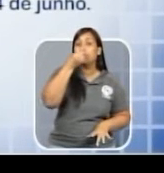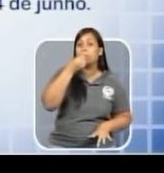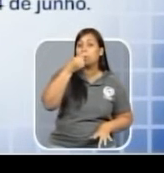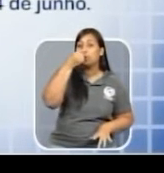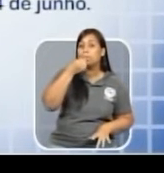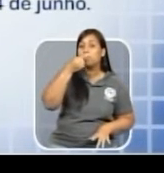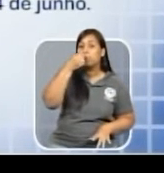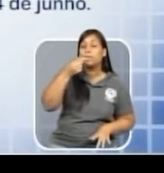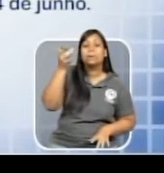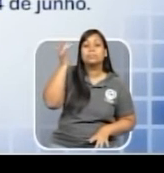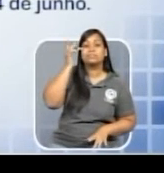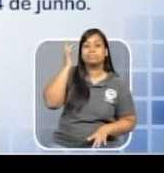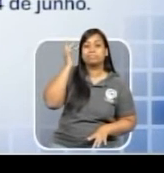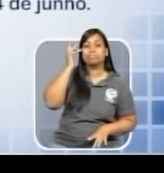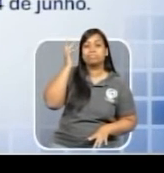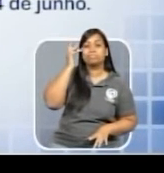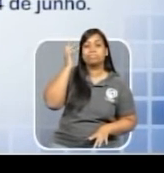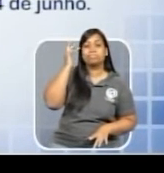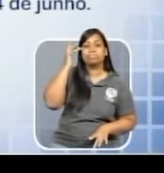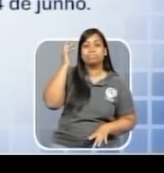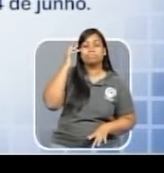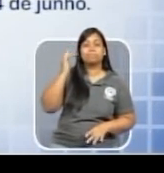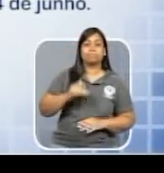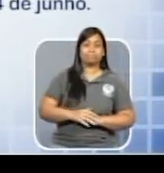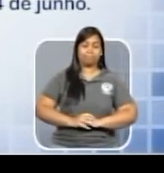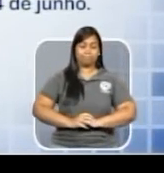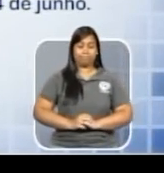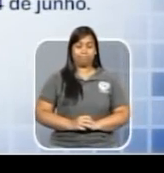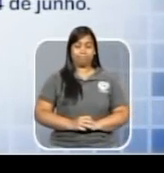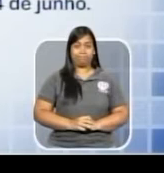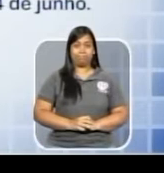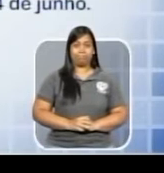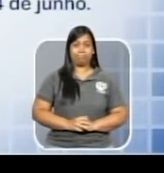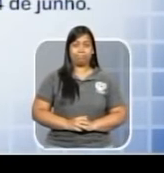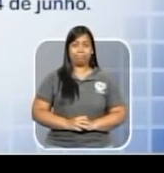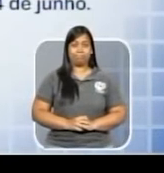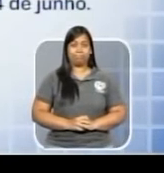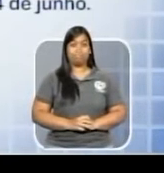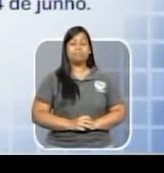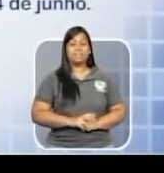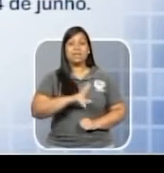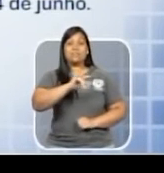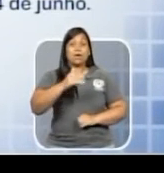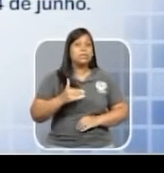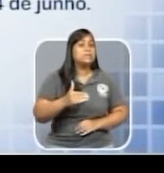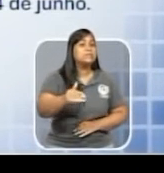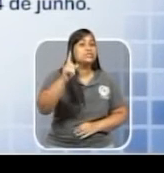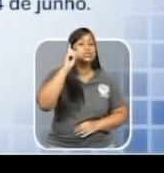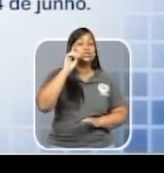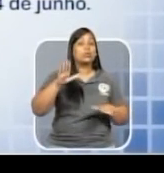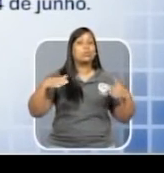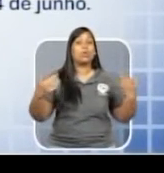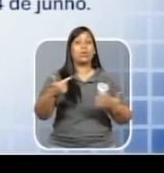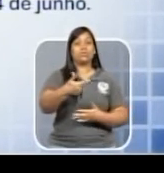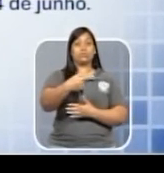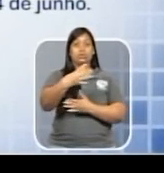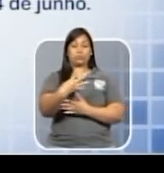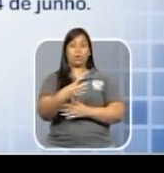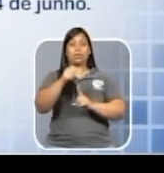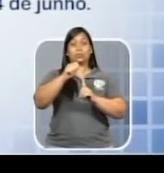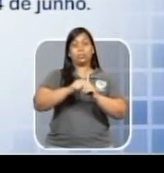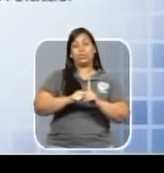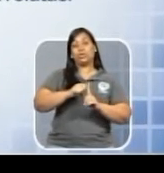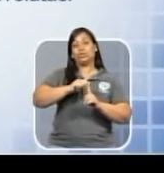de Conscientização sobre a Fissura Lábio-Palatina, a ser comemorado no dia 24